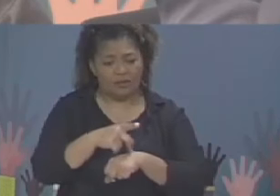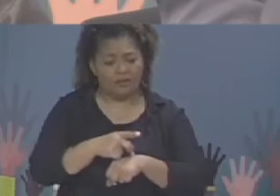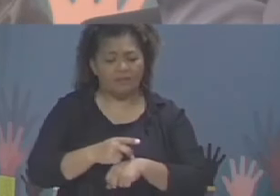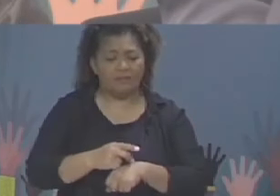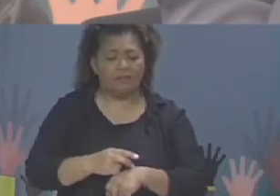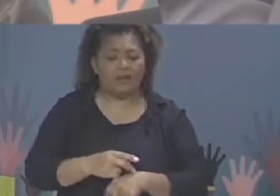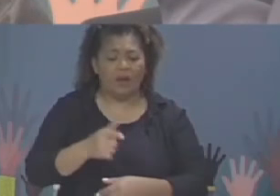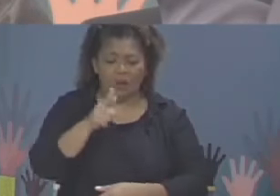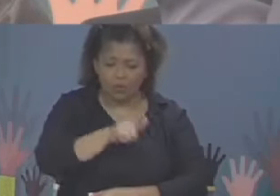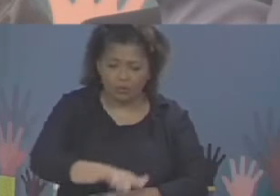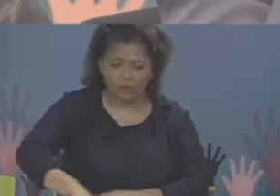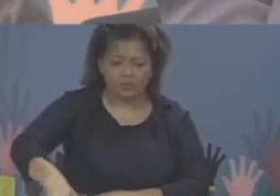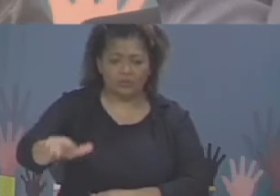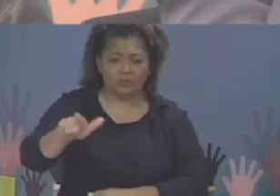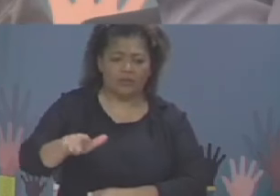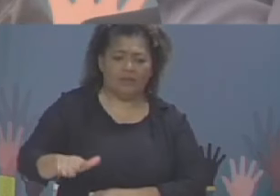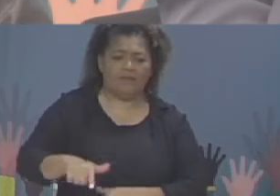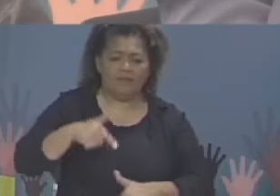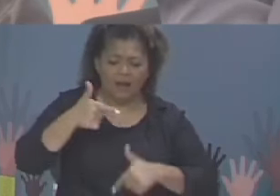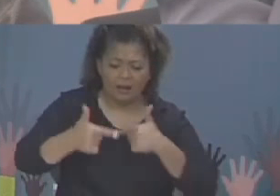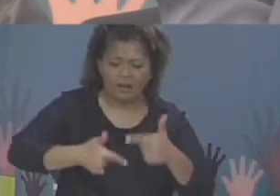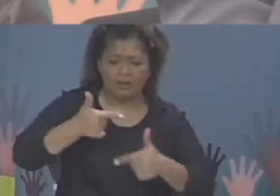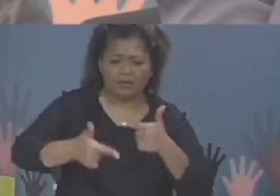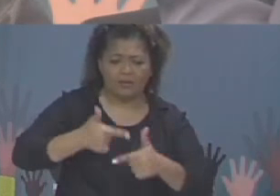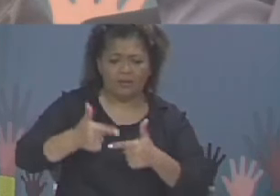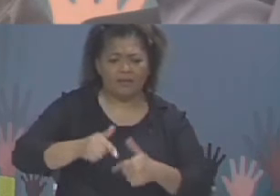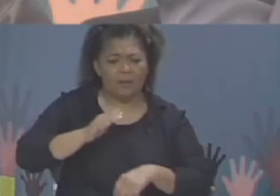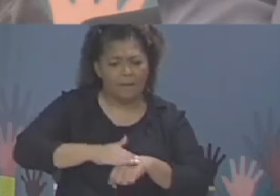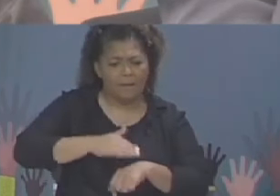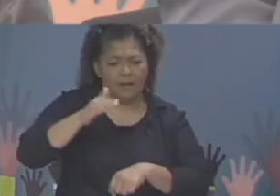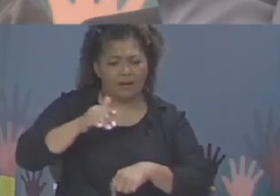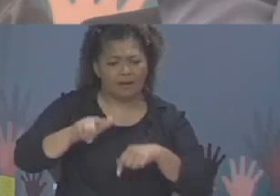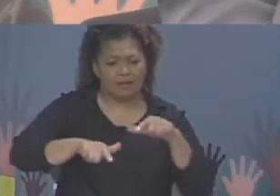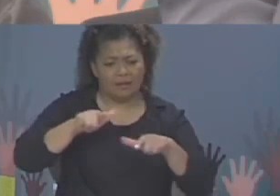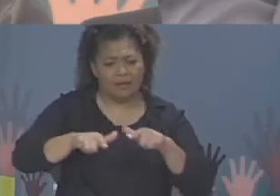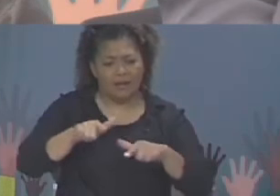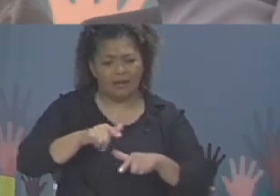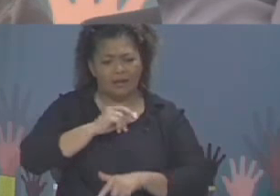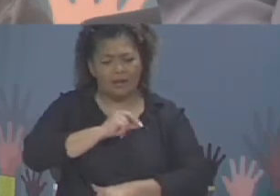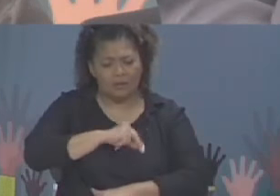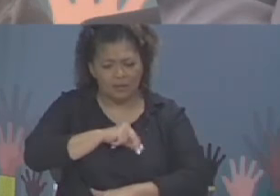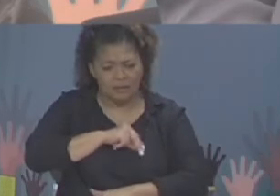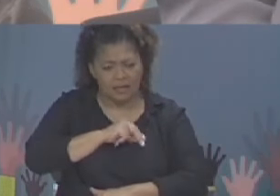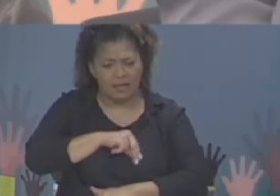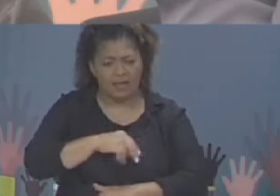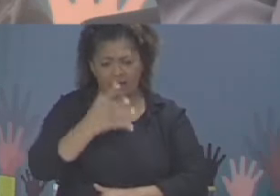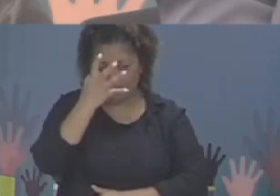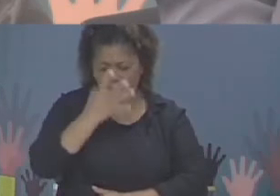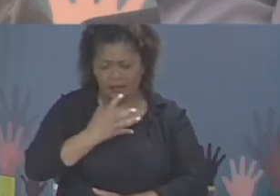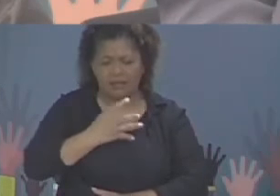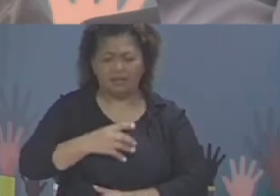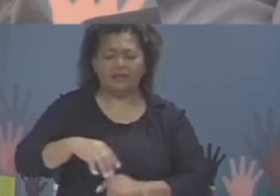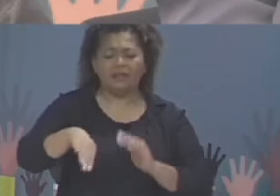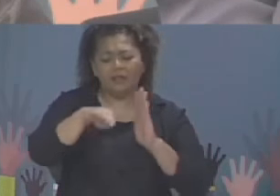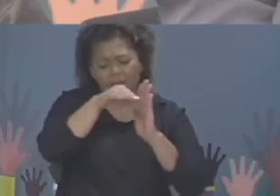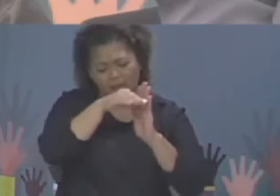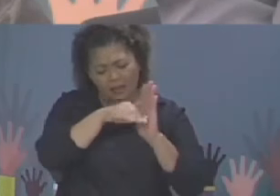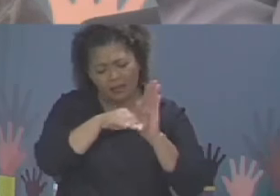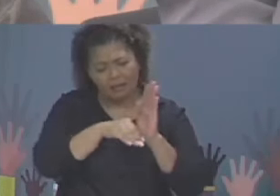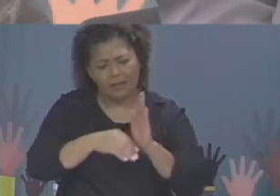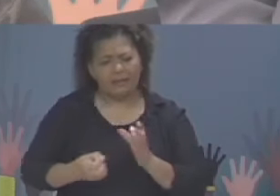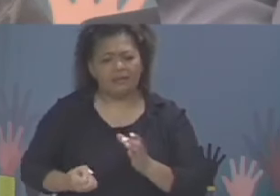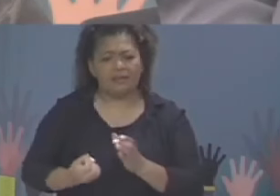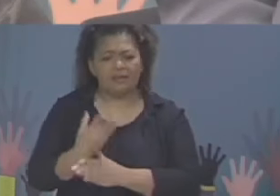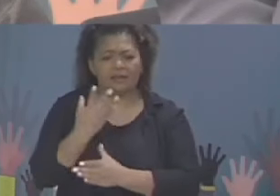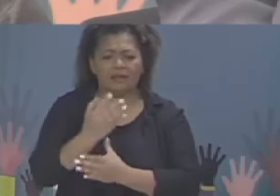horas e aprovar este projeto de lei, alcançar a aprovação do piso salarial, manter a assiduidade na atualização da tabela de honorários, criação,